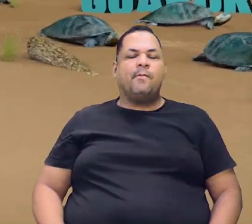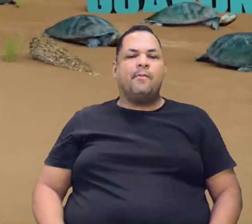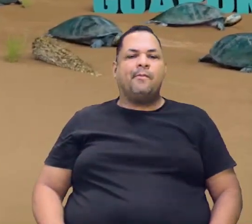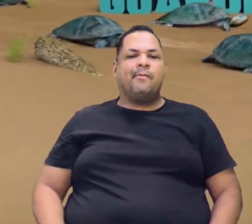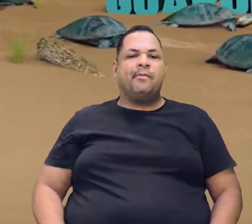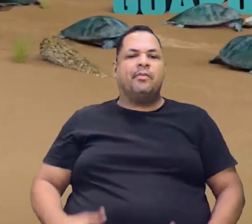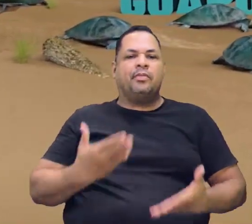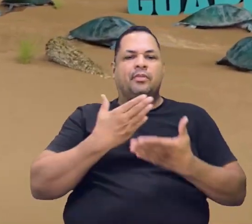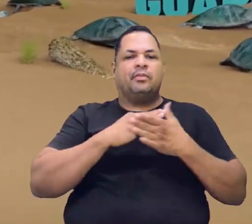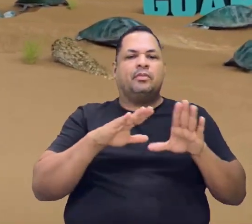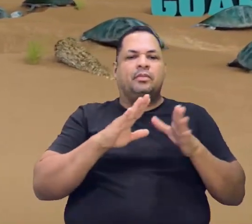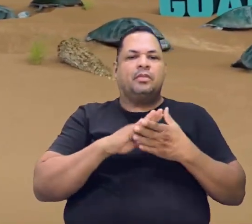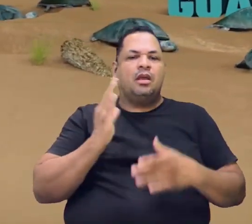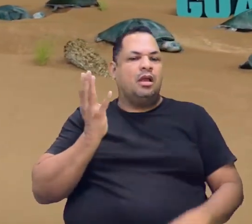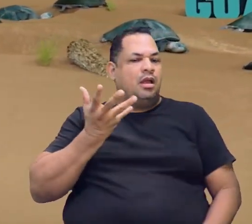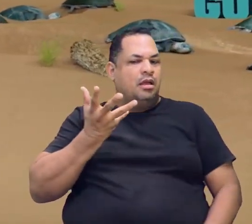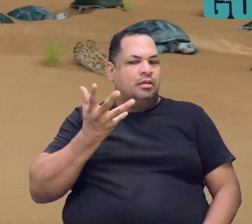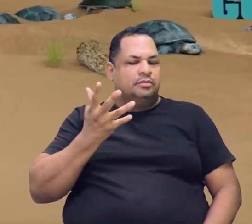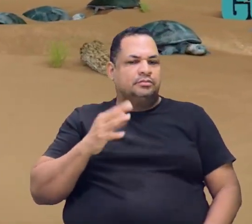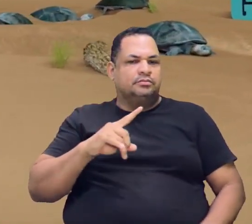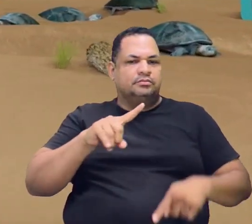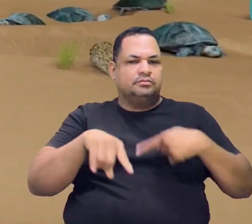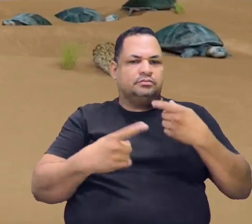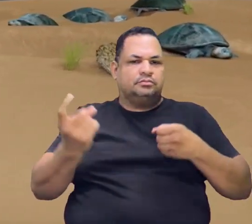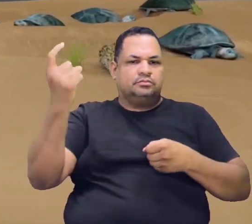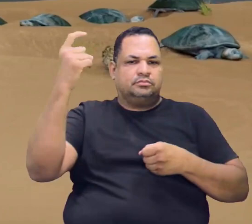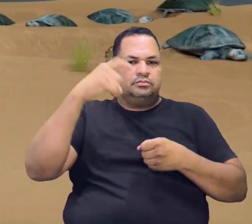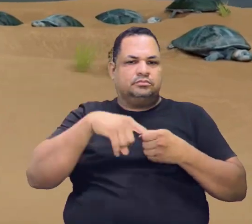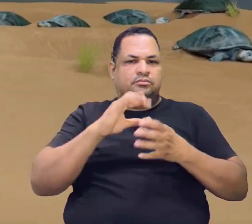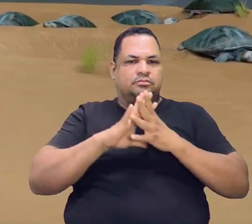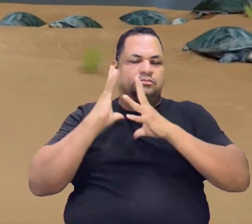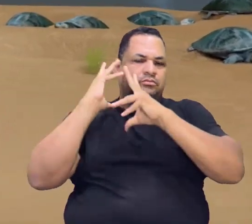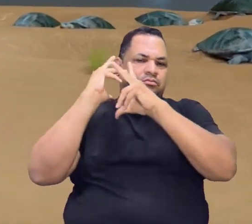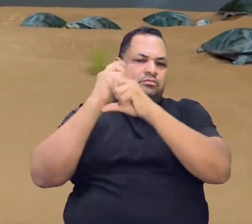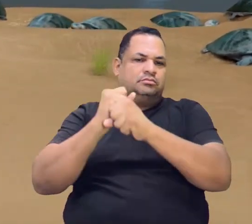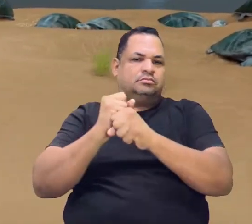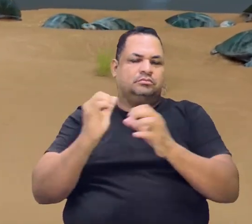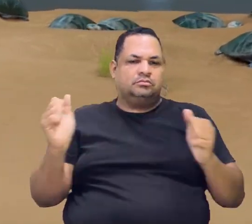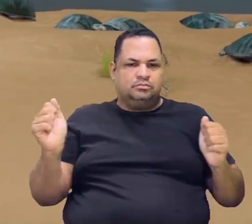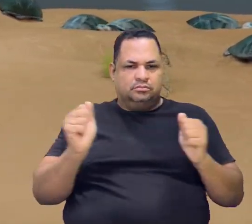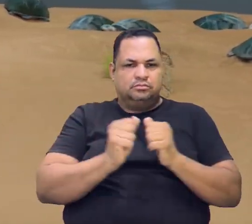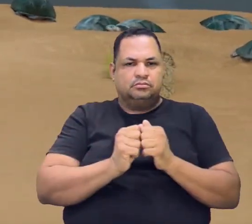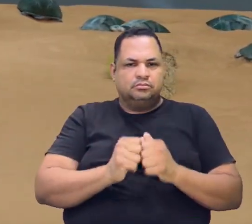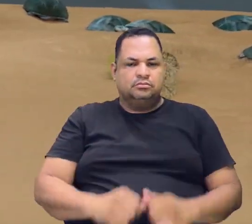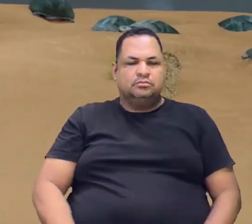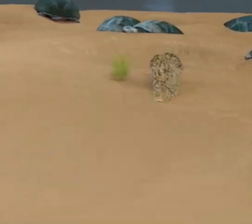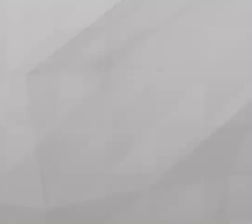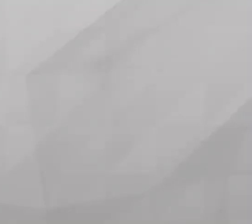Acabou muito rápido. Mas daqui a pouco eu volto para fazer revisão com vocês, tá bom?